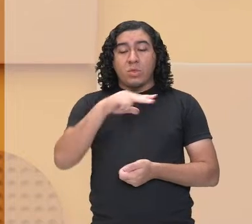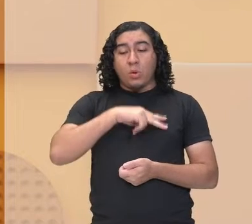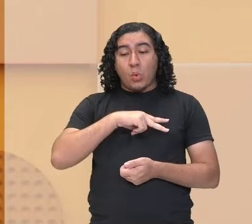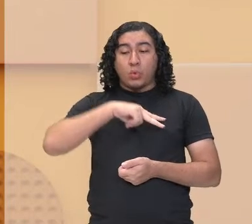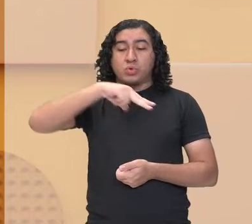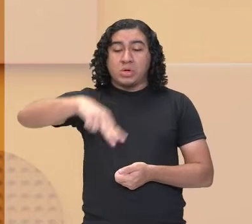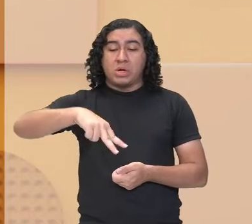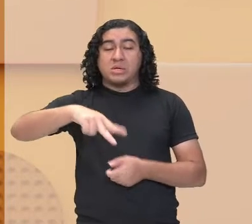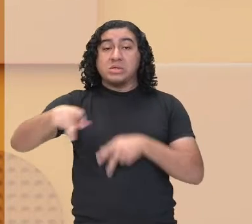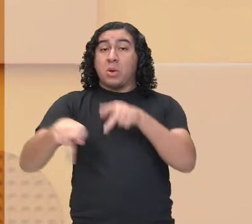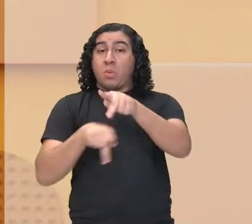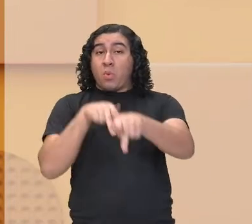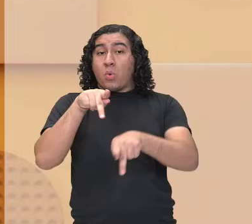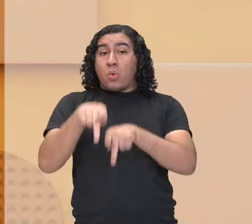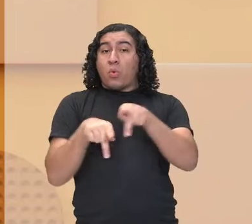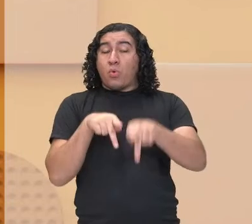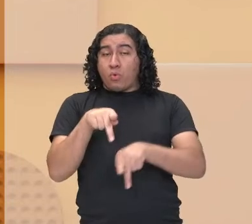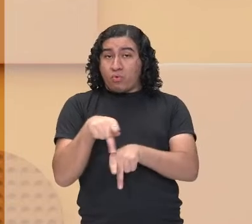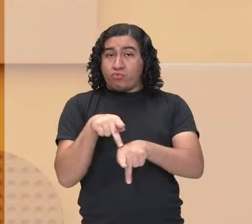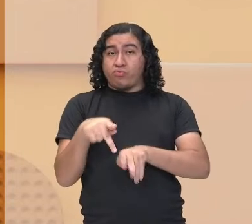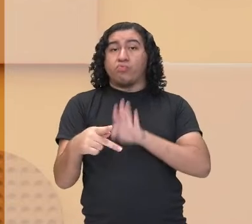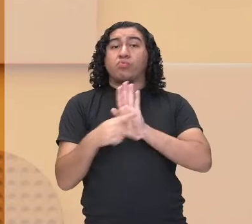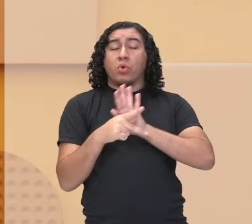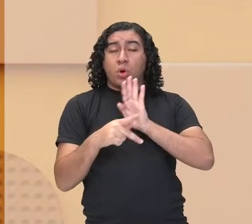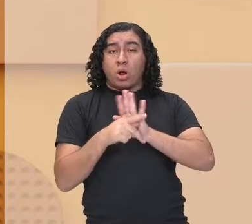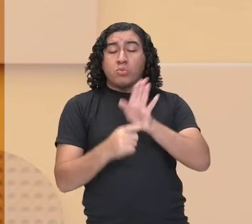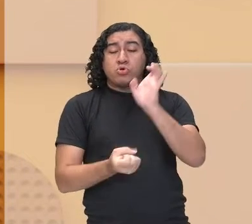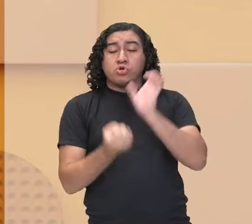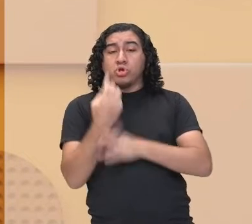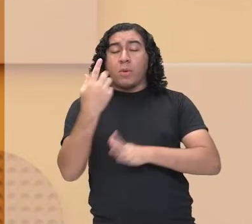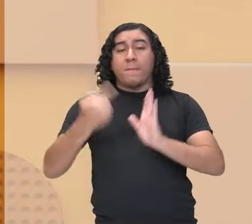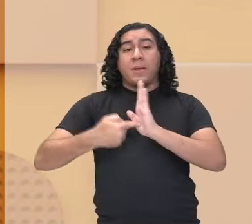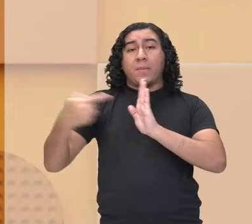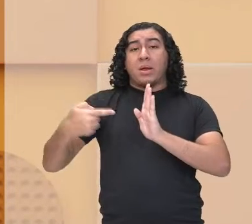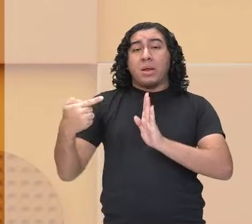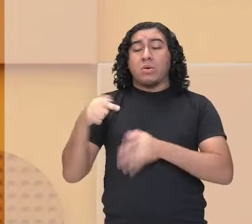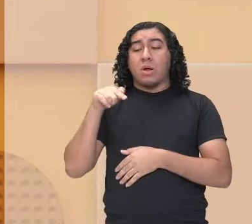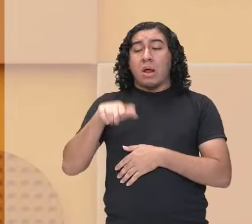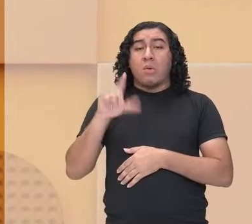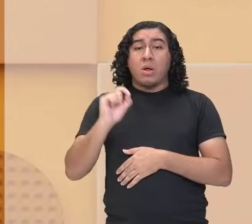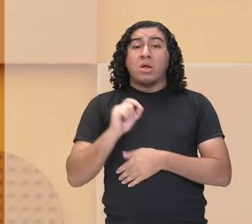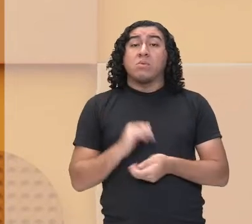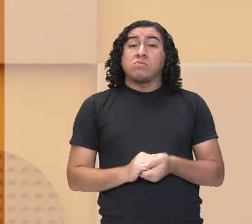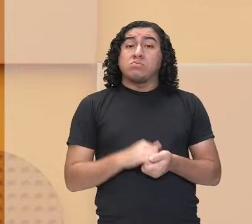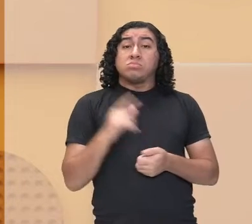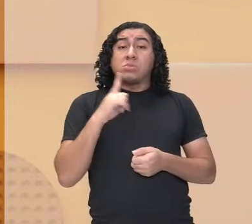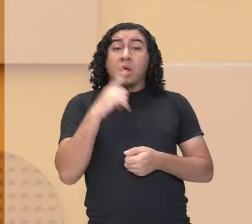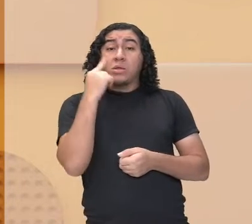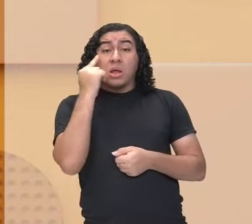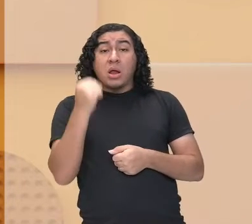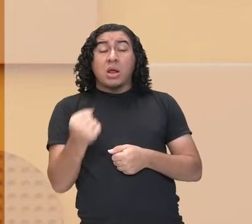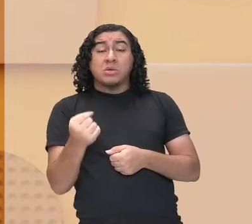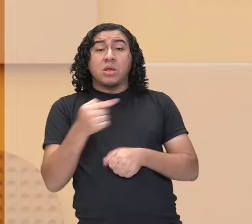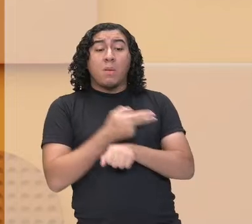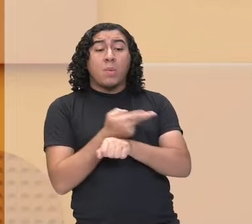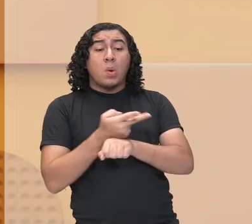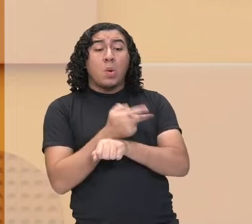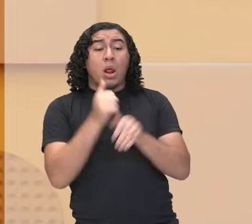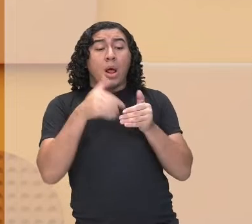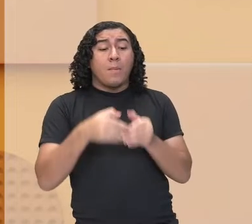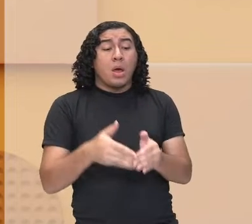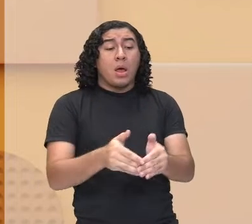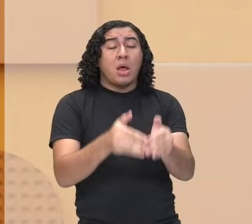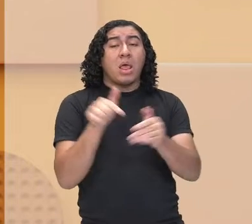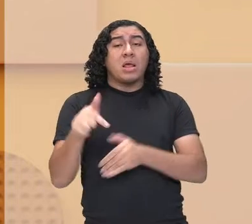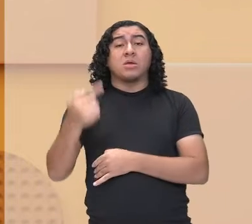uma monarquia, um Estado nacional moderno, ele vai ser o primeiro a se lançar nessa empreitada. Então, eles tinham a ideia de que